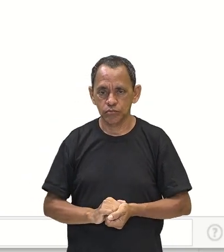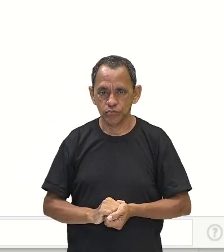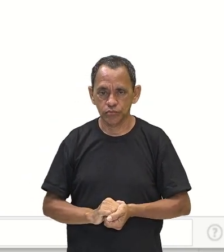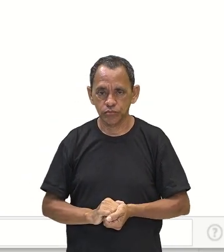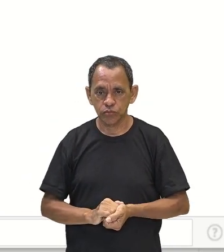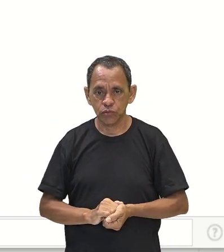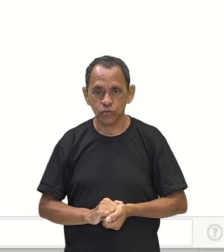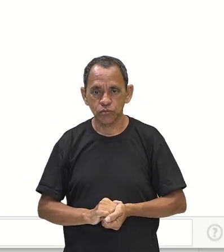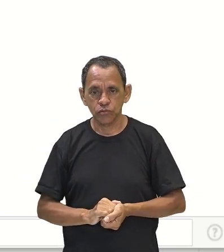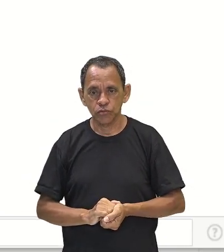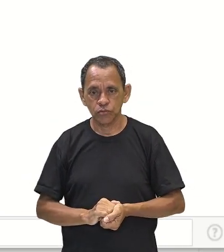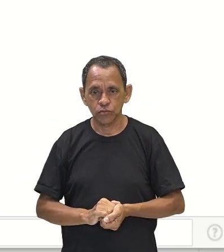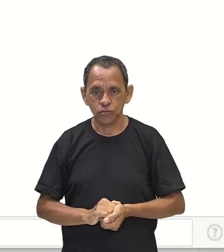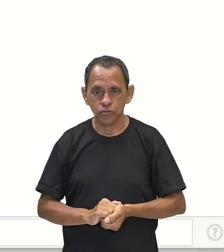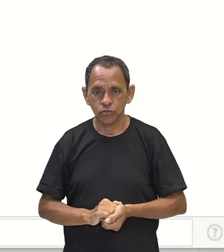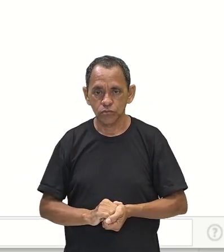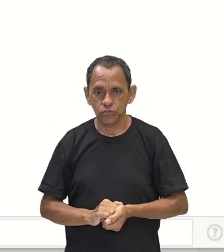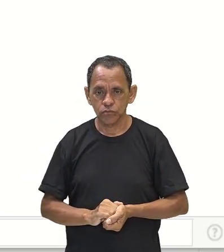são projetadas